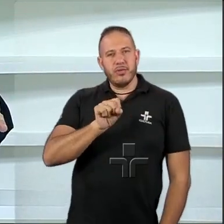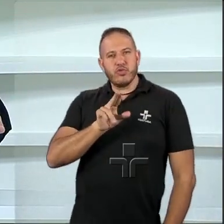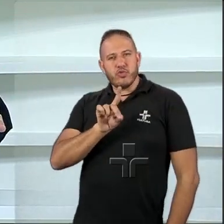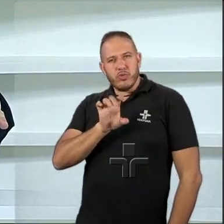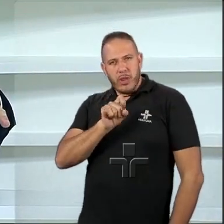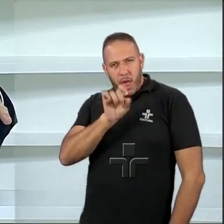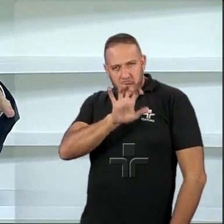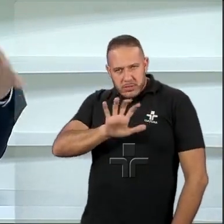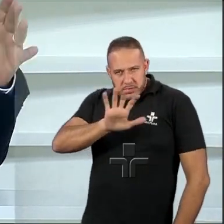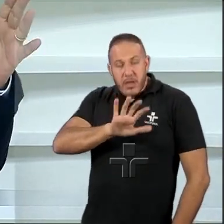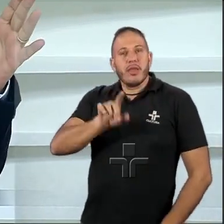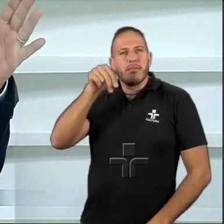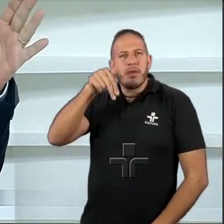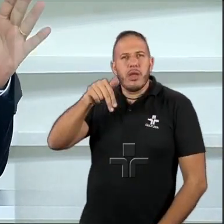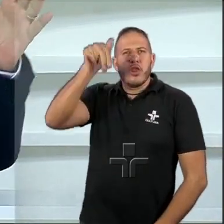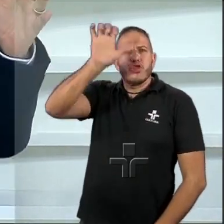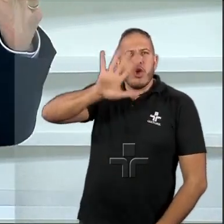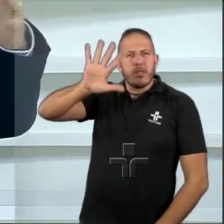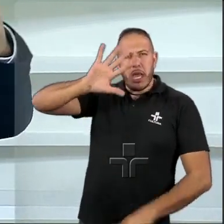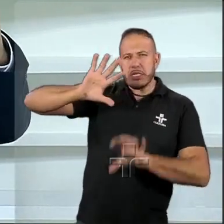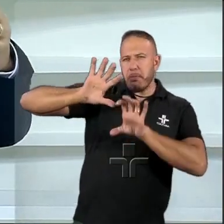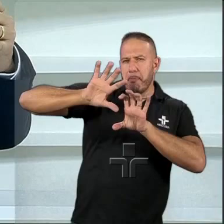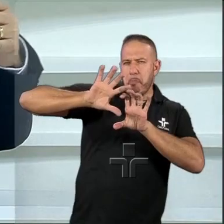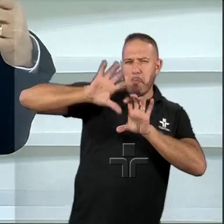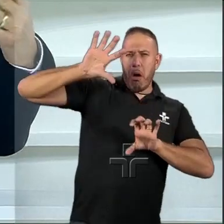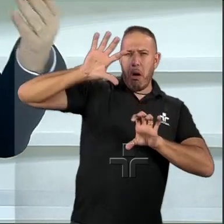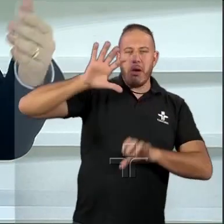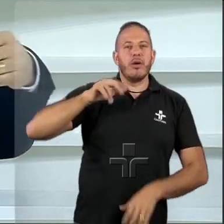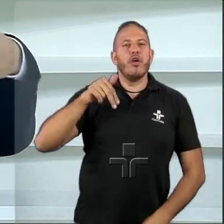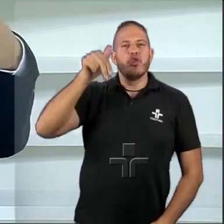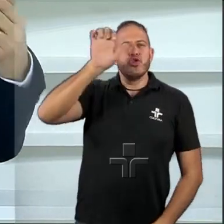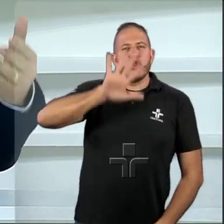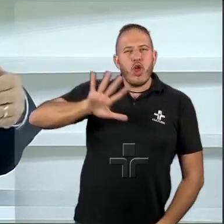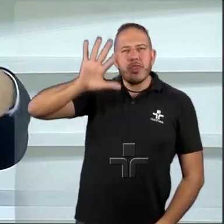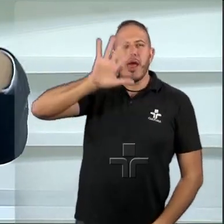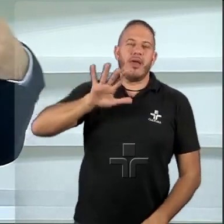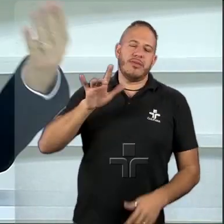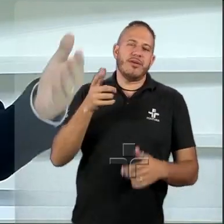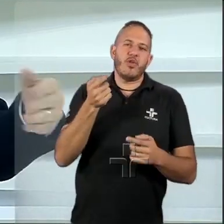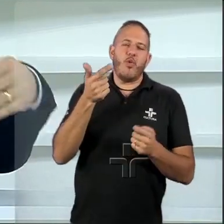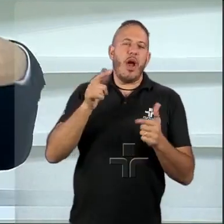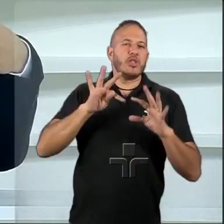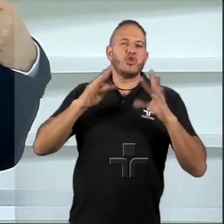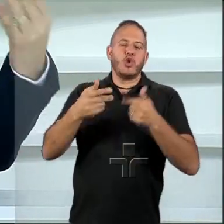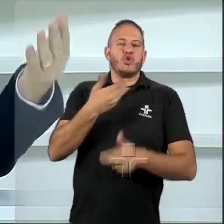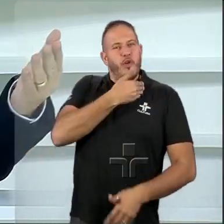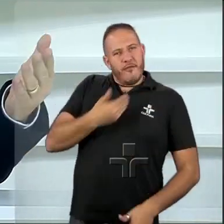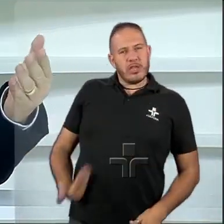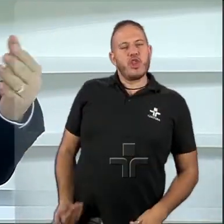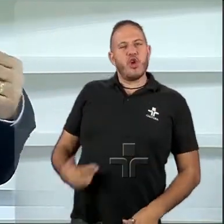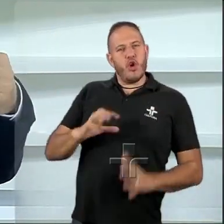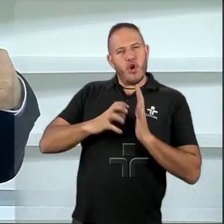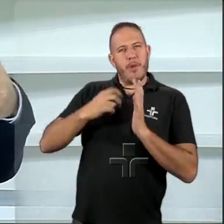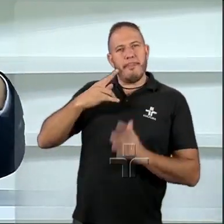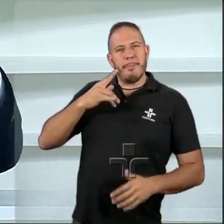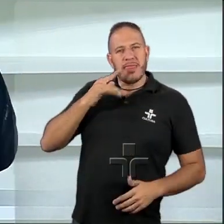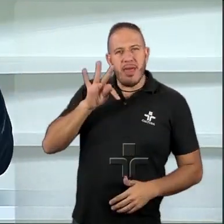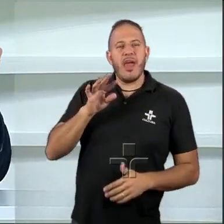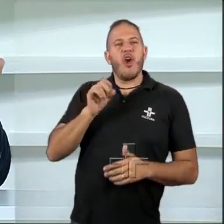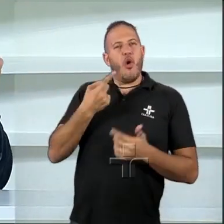Nordeste, né? No Nordeste todo, praticamente os governadores petistas ou aliados do